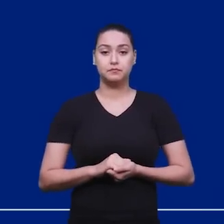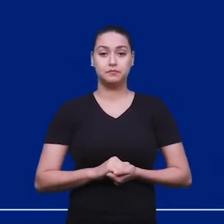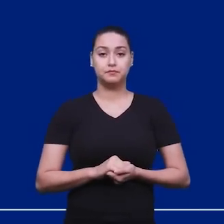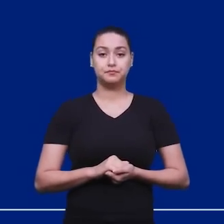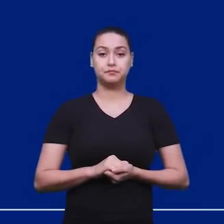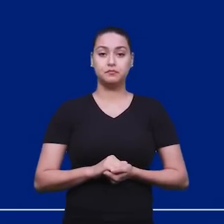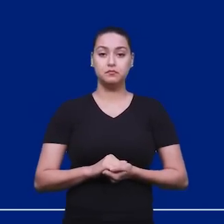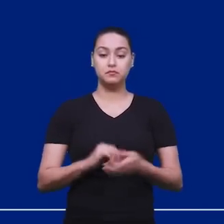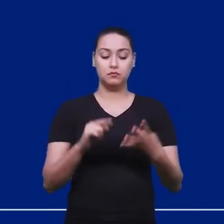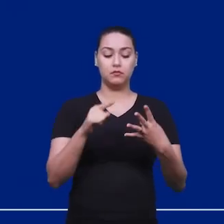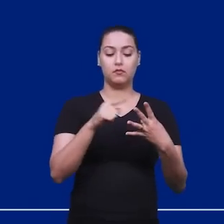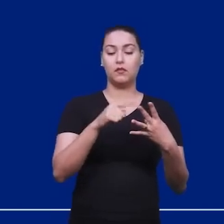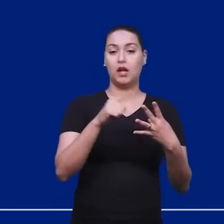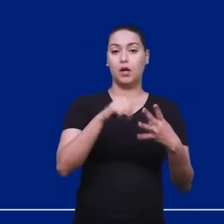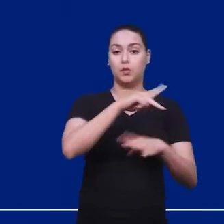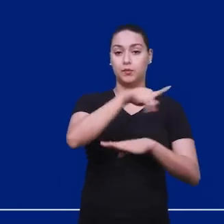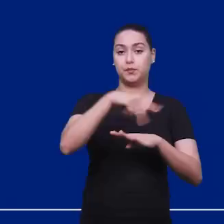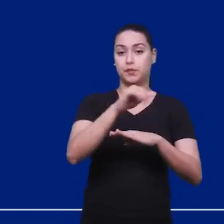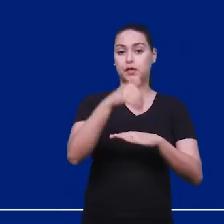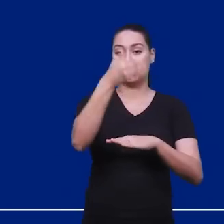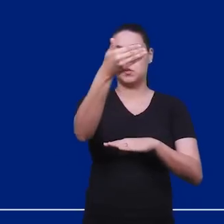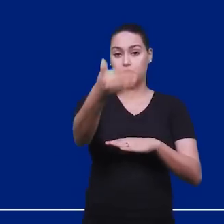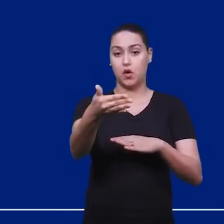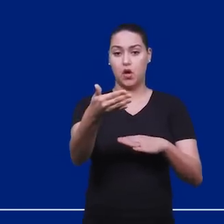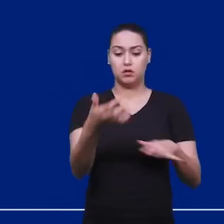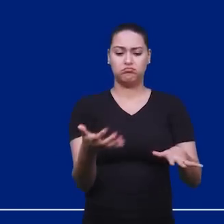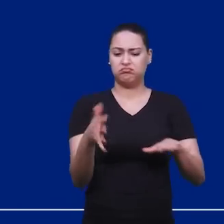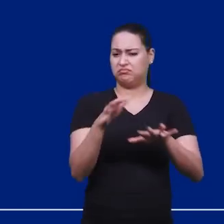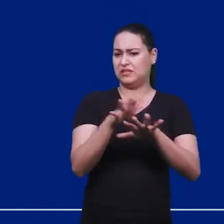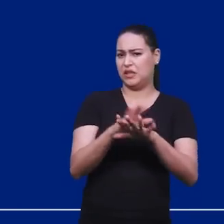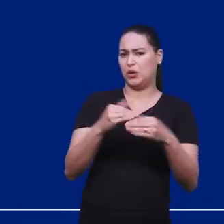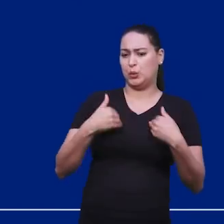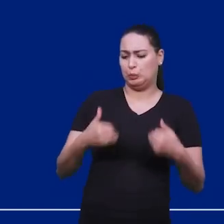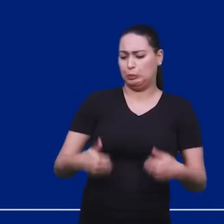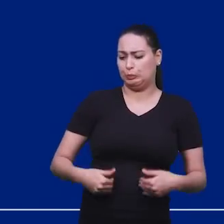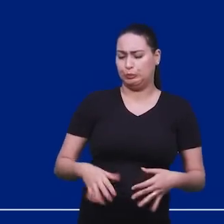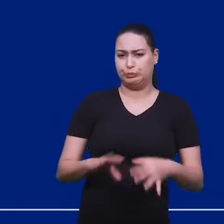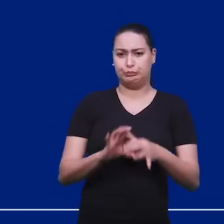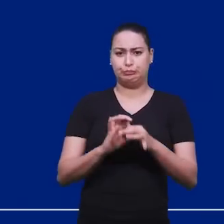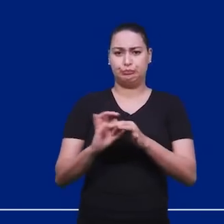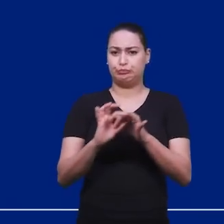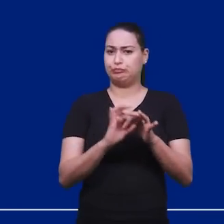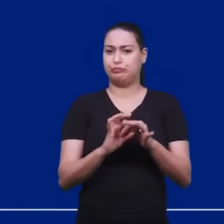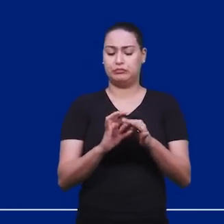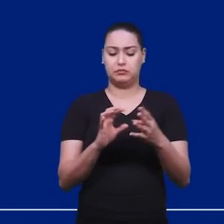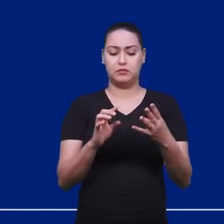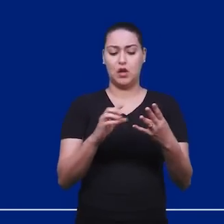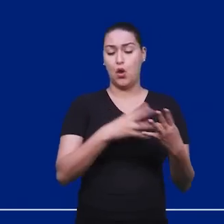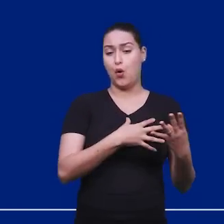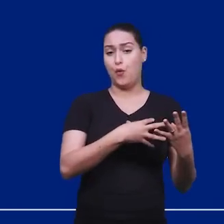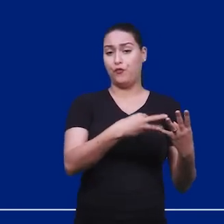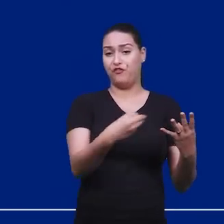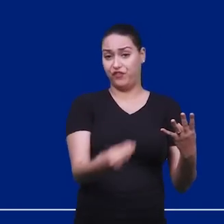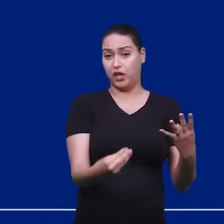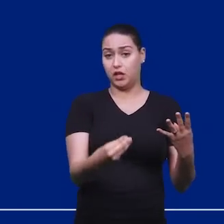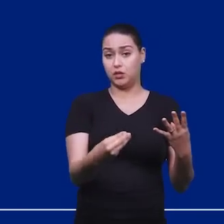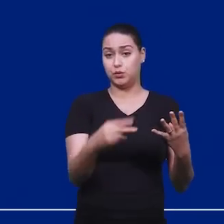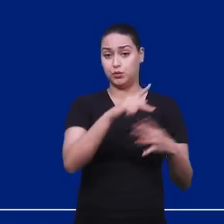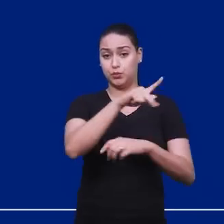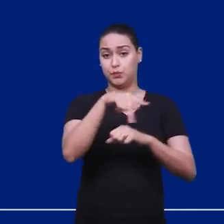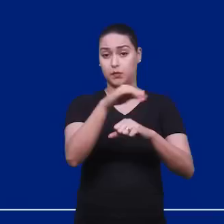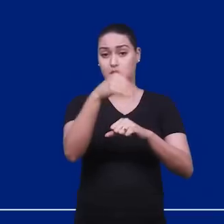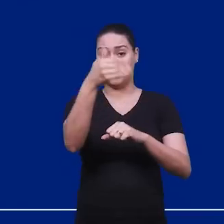Tá fazendo uma abordagem aqui, uma aplicação daquilo que ele falou. O estrangeiro, ele diz o seguinte, que é aquele que não está inserido no corpo. Muito bom.